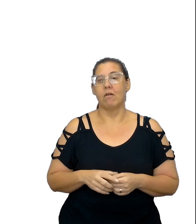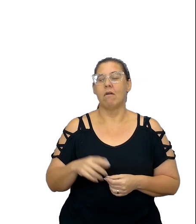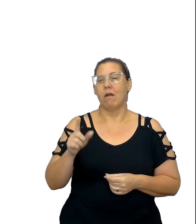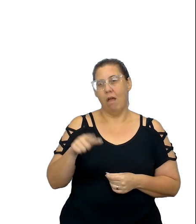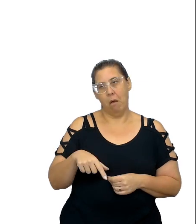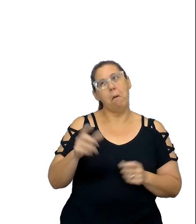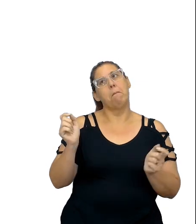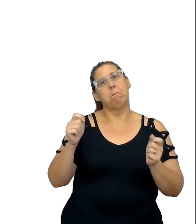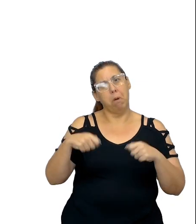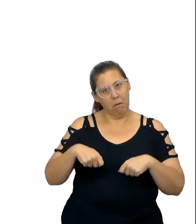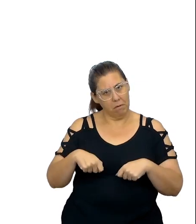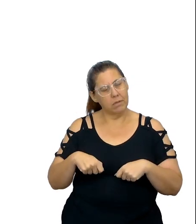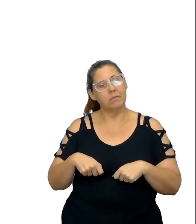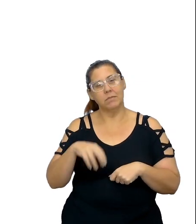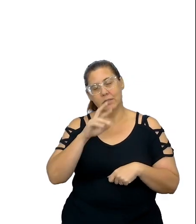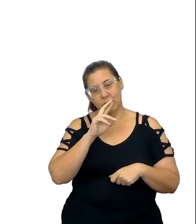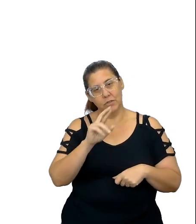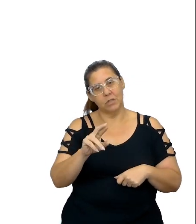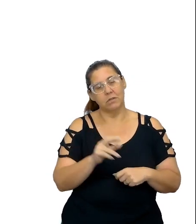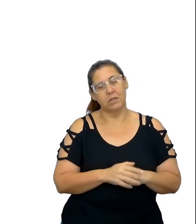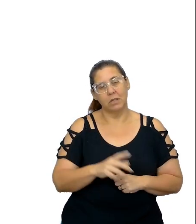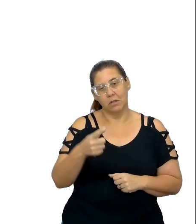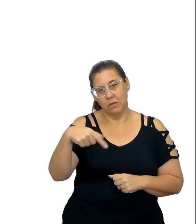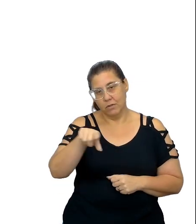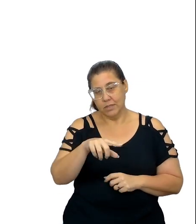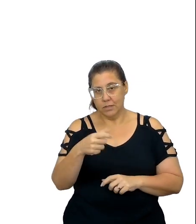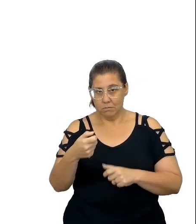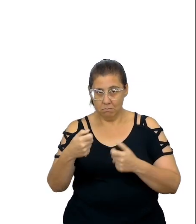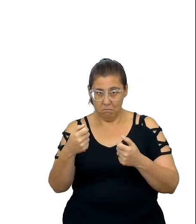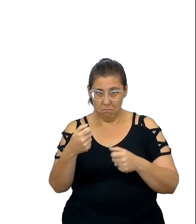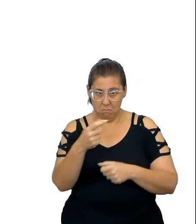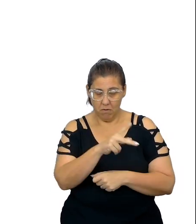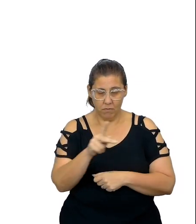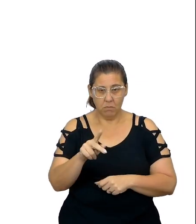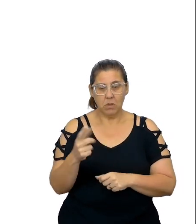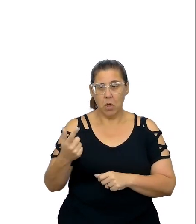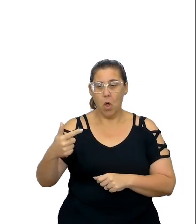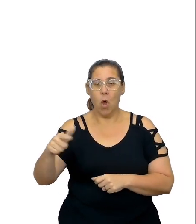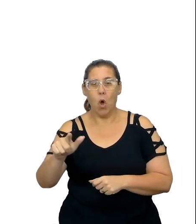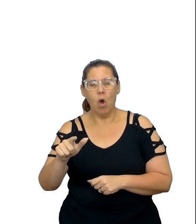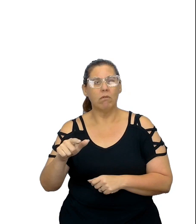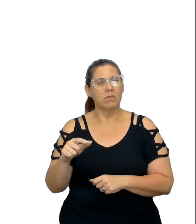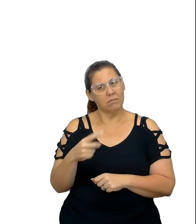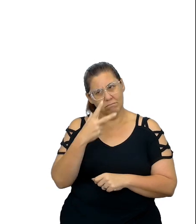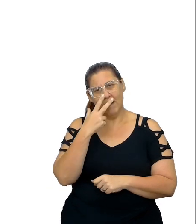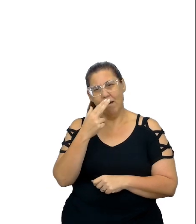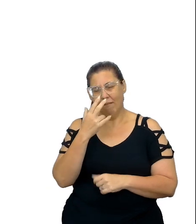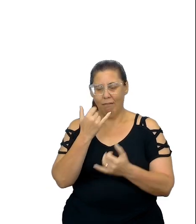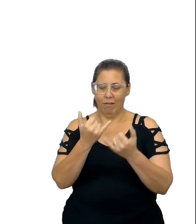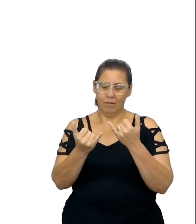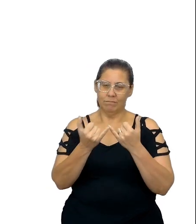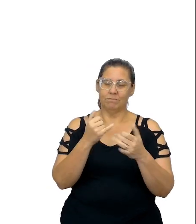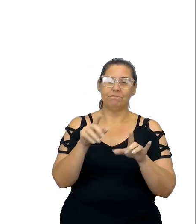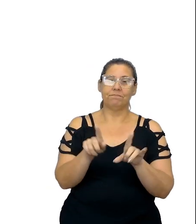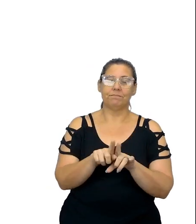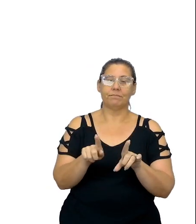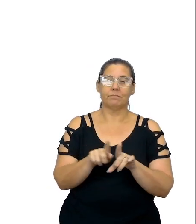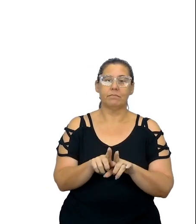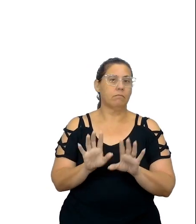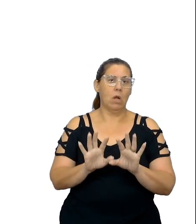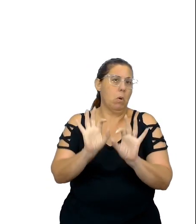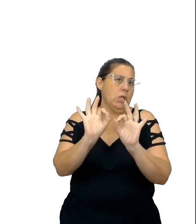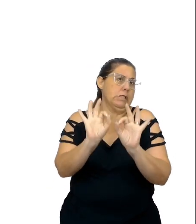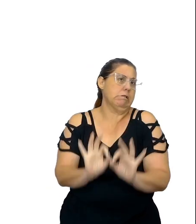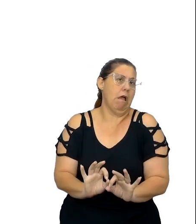uma possibilidade de resposta, porque vocês, professores, terão outras que se assemelham a essa, certamente, não